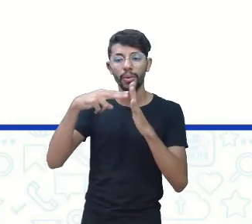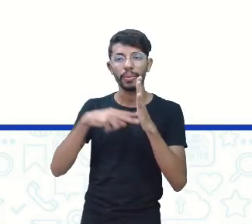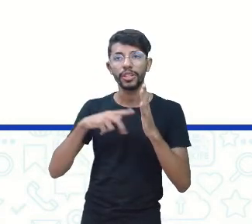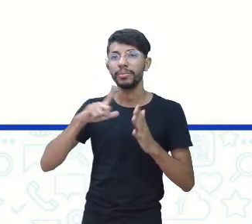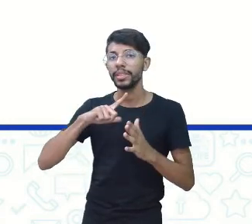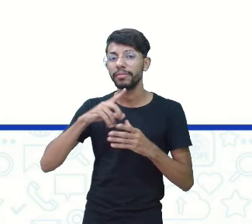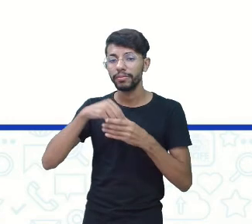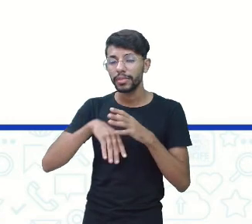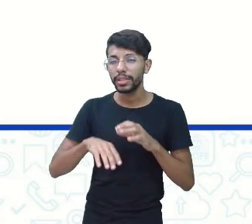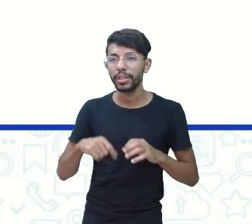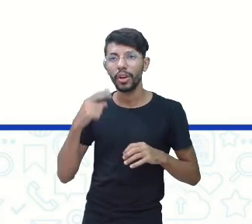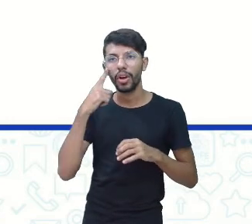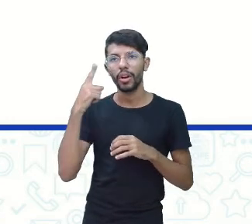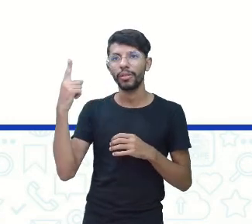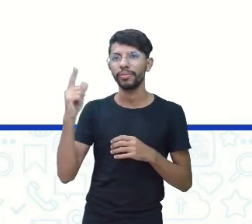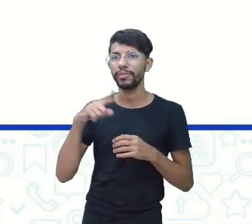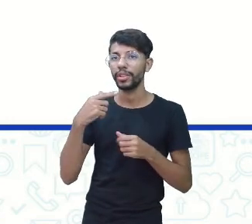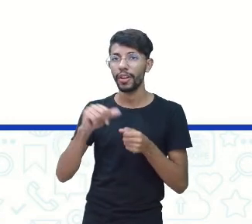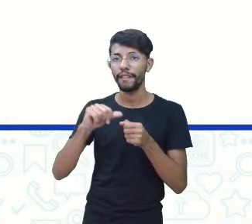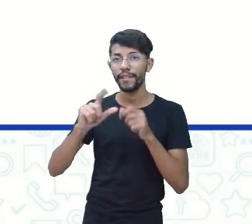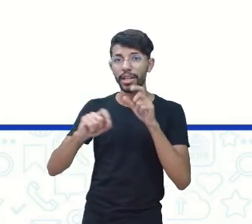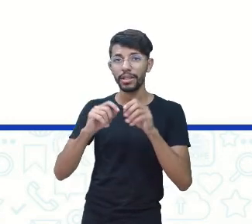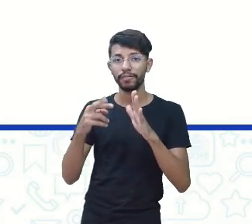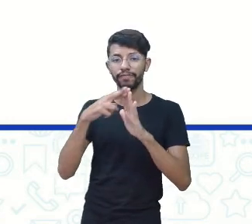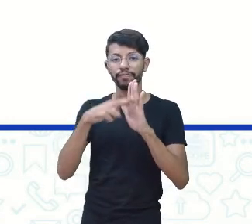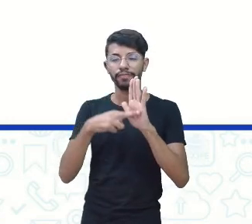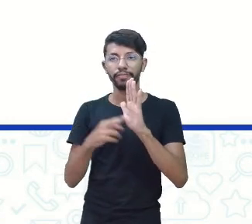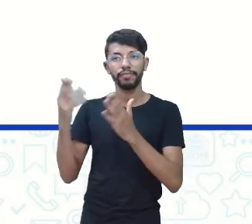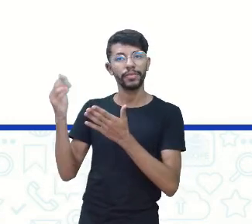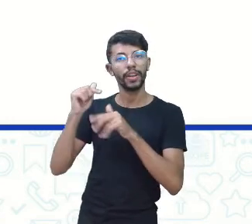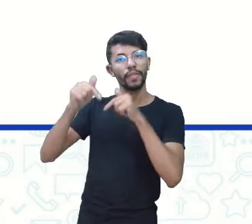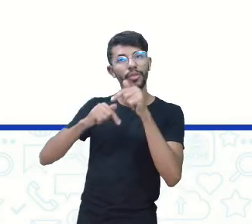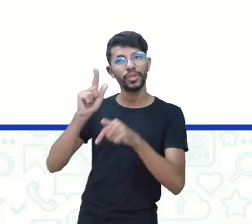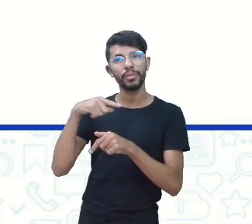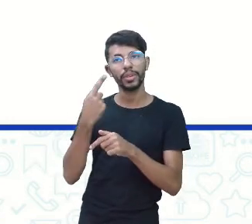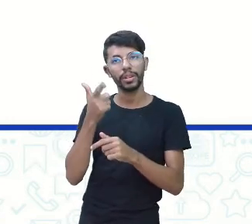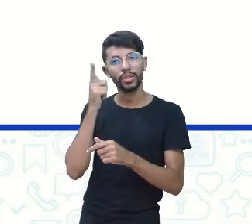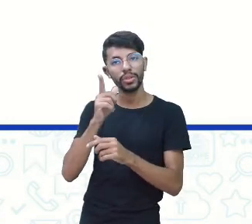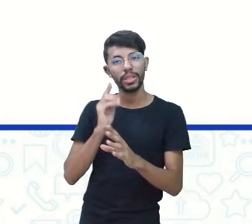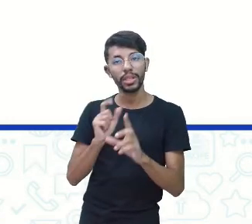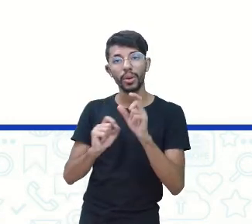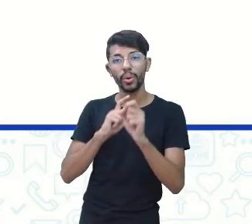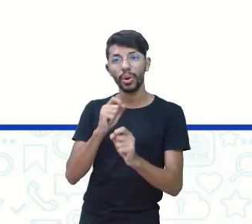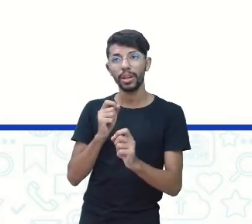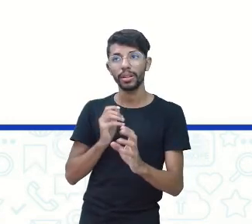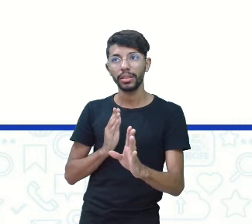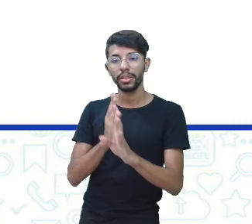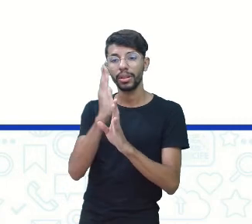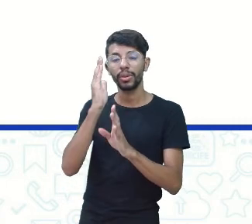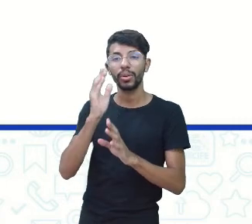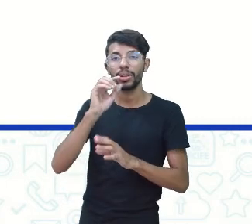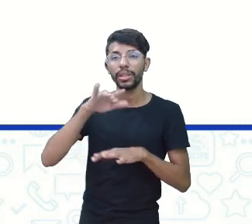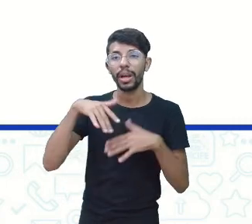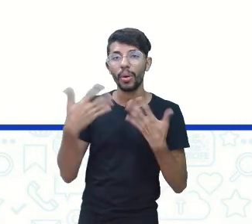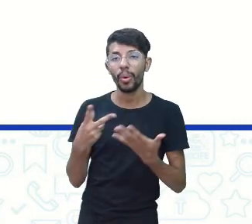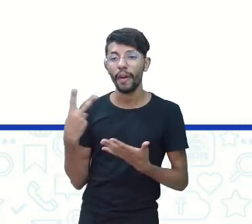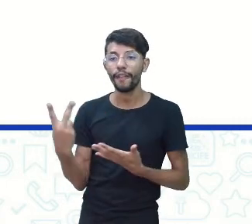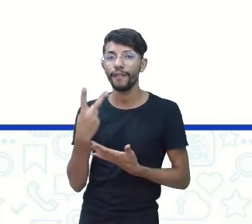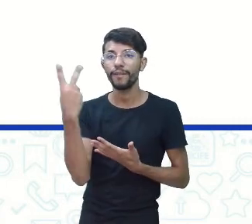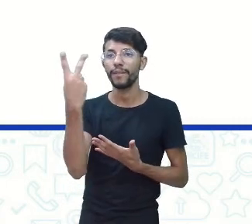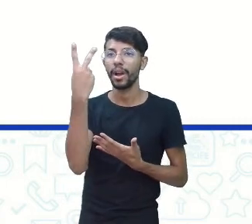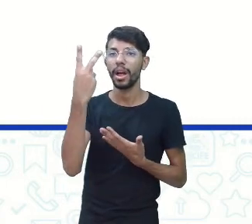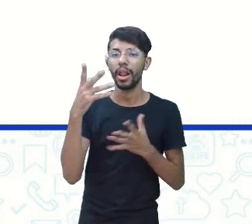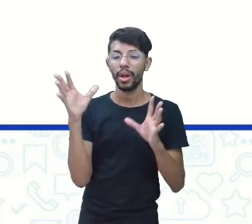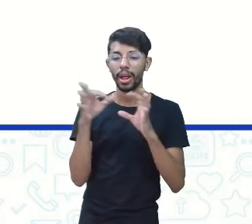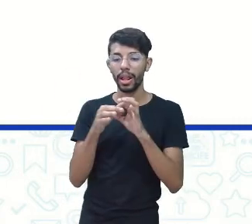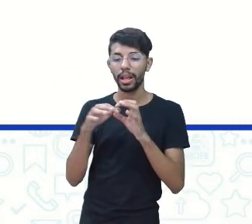essa ideia, a gente vai fazer essas regrinhas funcionarem para a gente achar quais são os valores relacionados